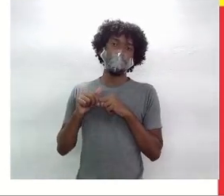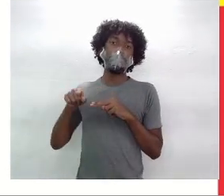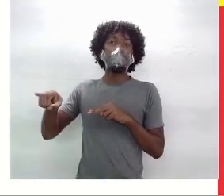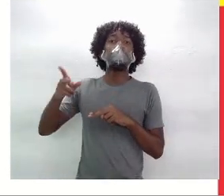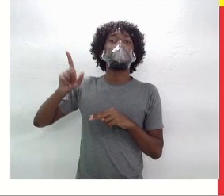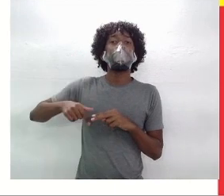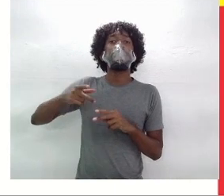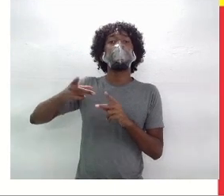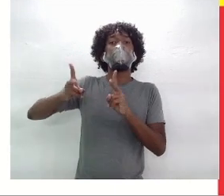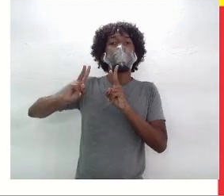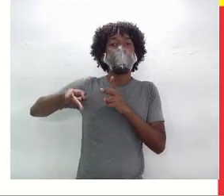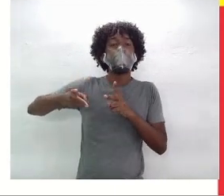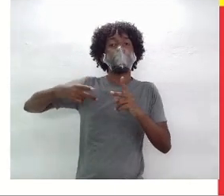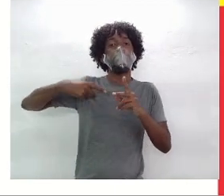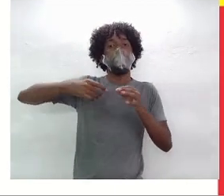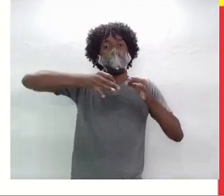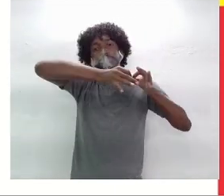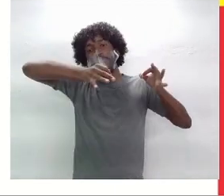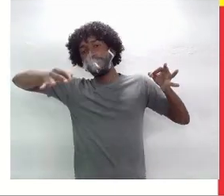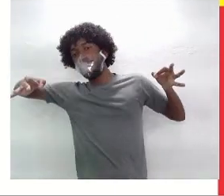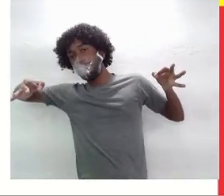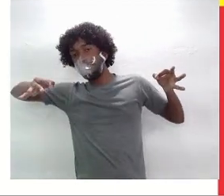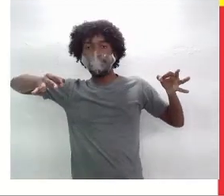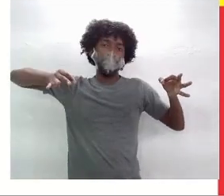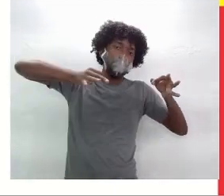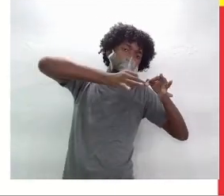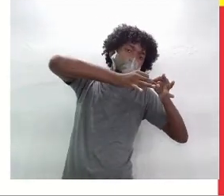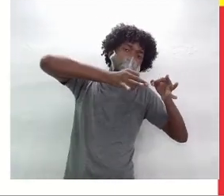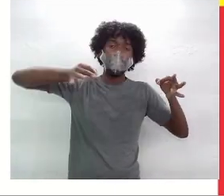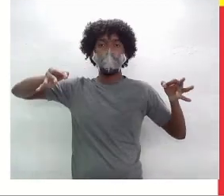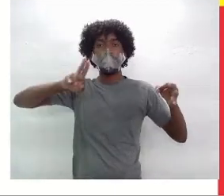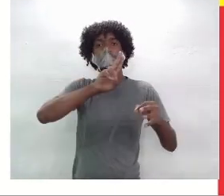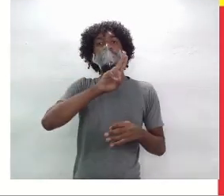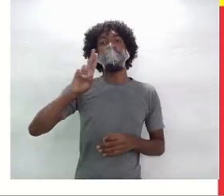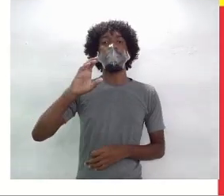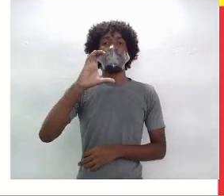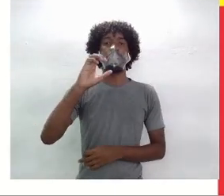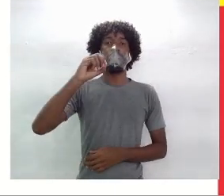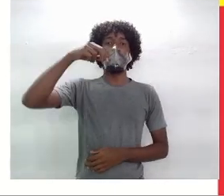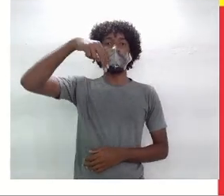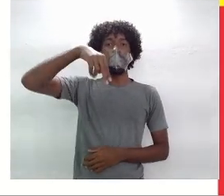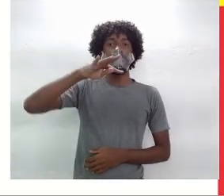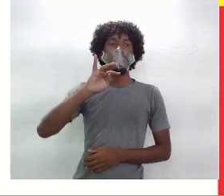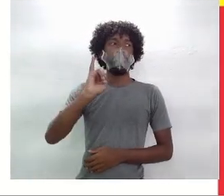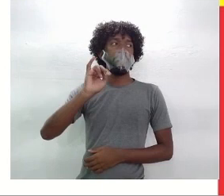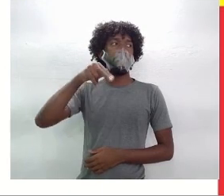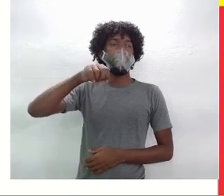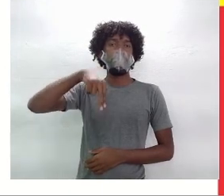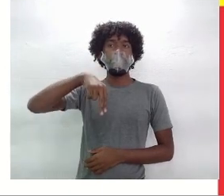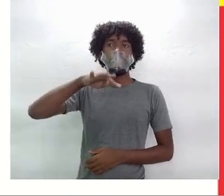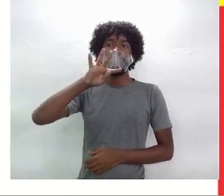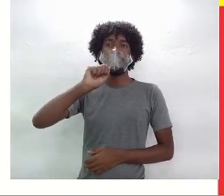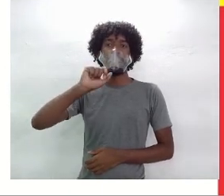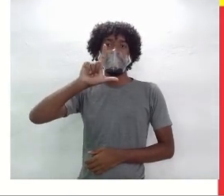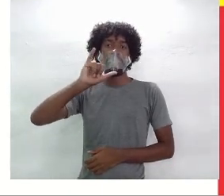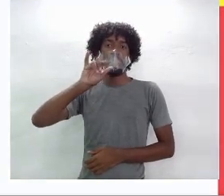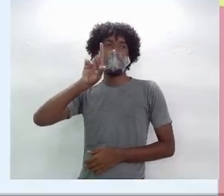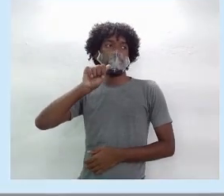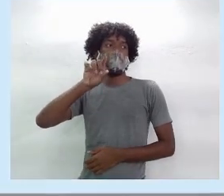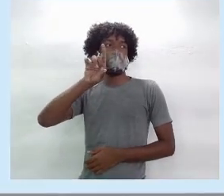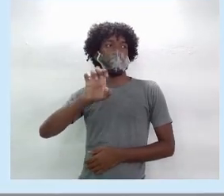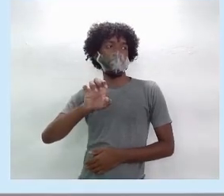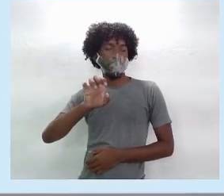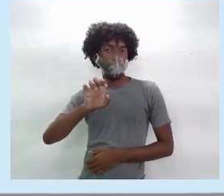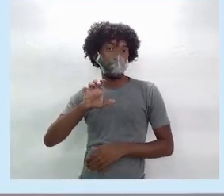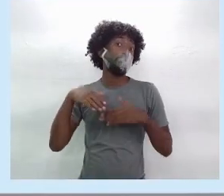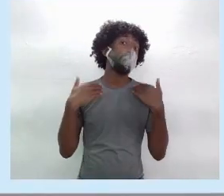de continentalidade, que é justamente você estar ali afastado do mar. Então, se você